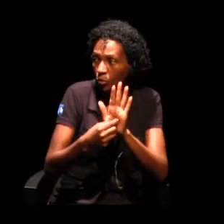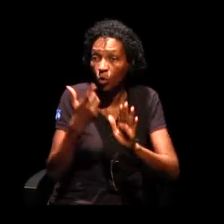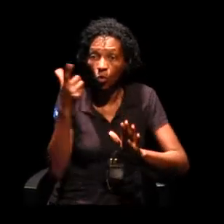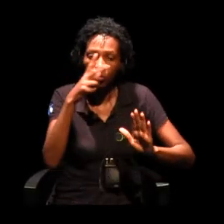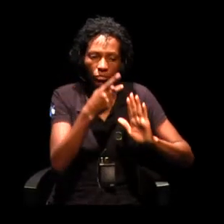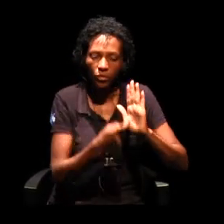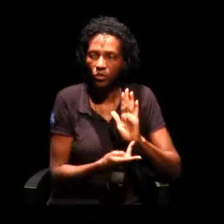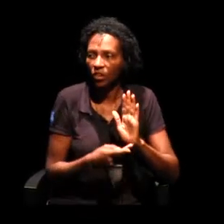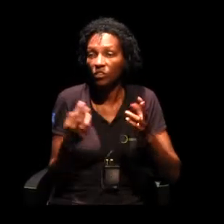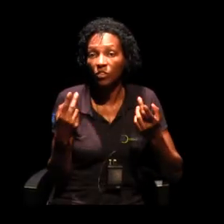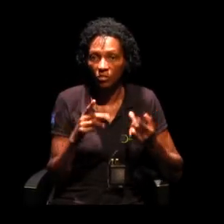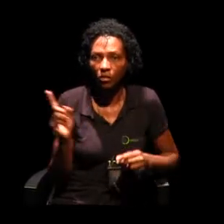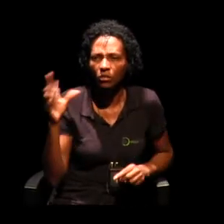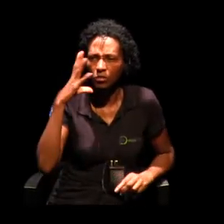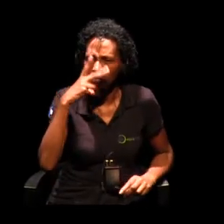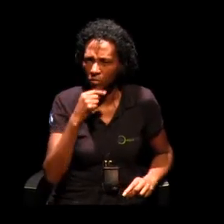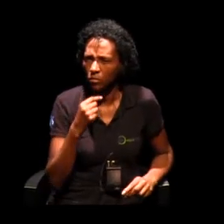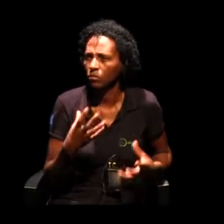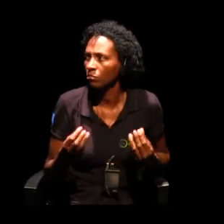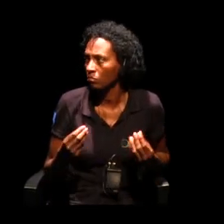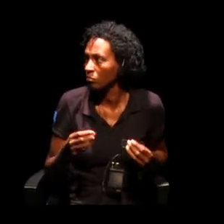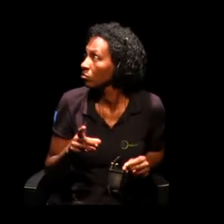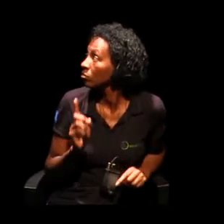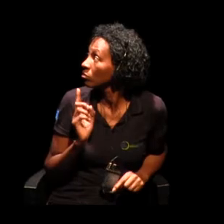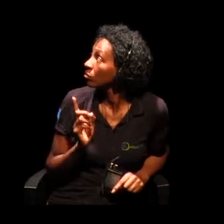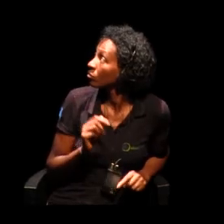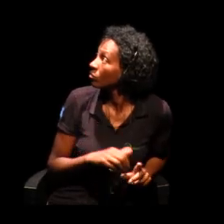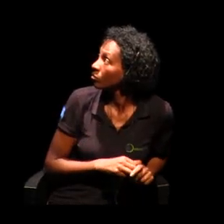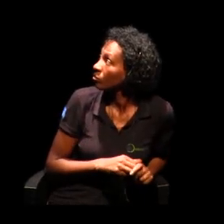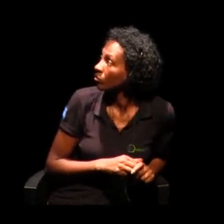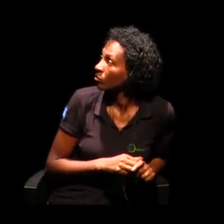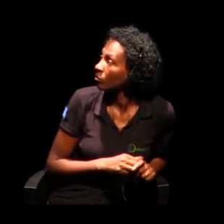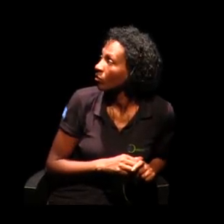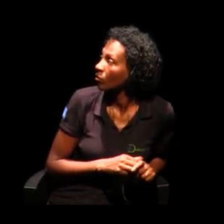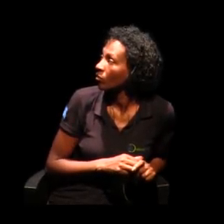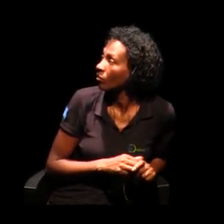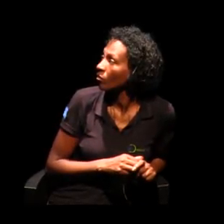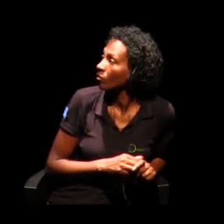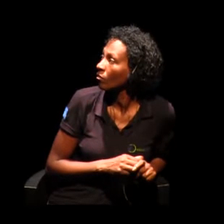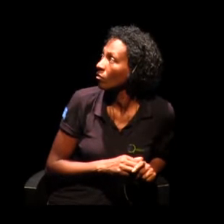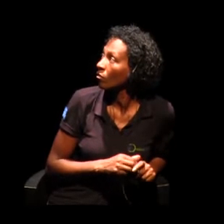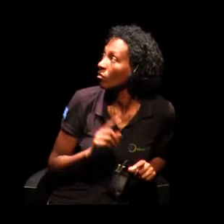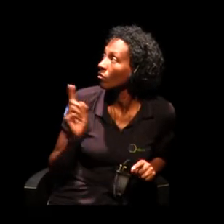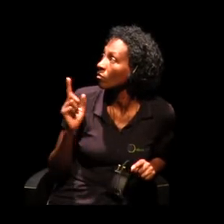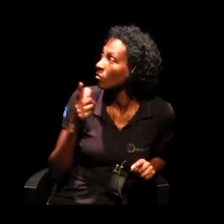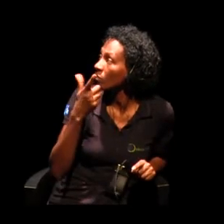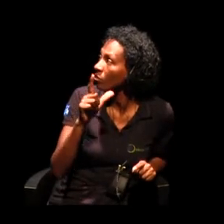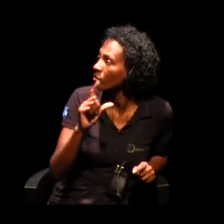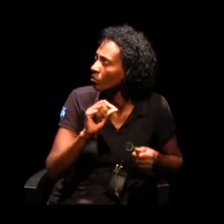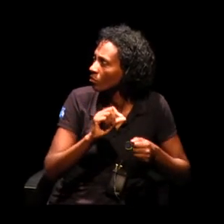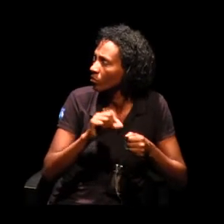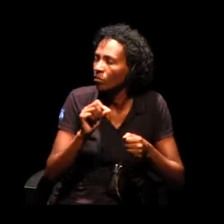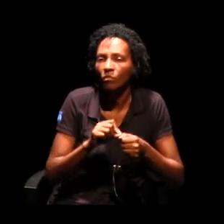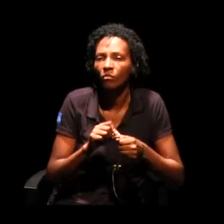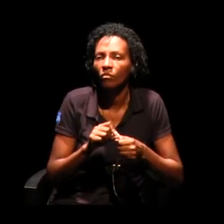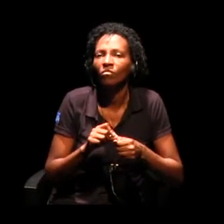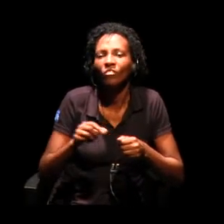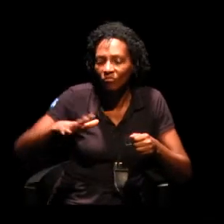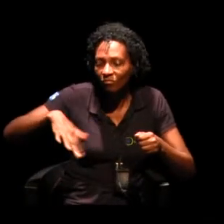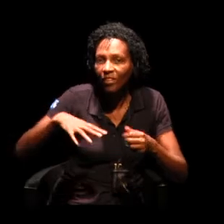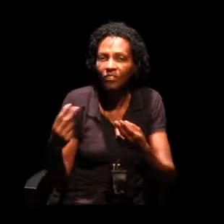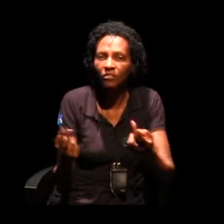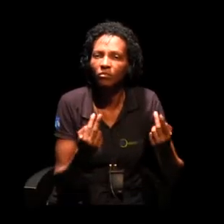Também foi apresentado outros projetos como esse, muito bonito, obviamente. E esse aqui foi